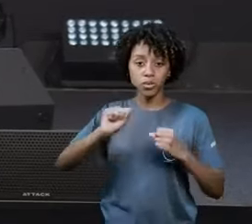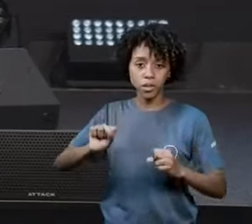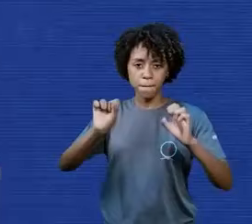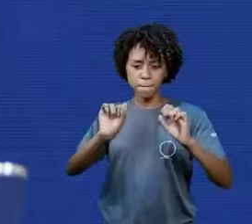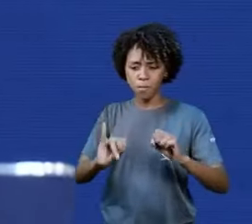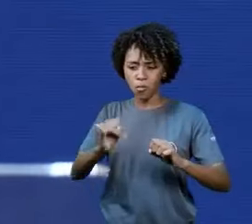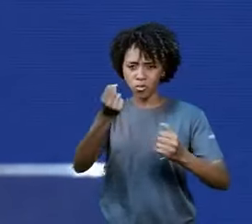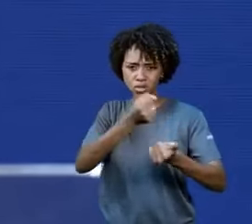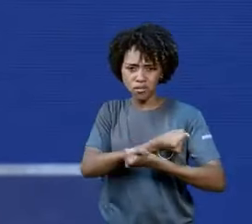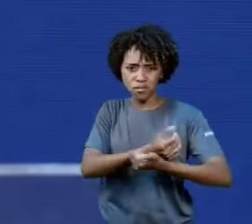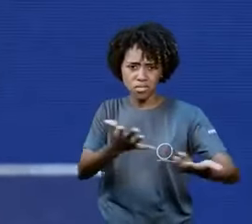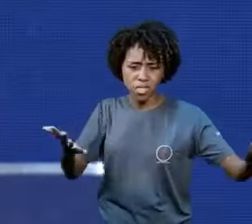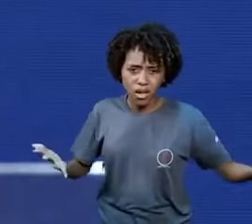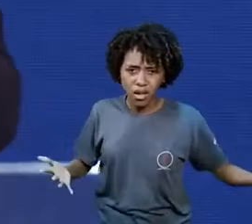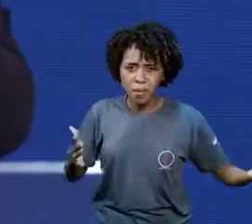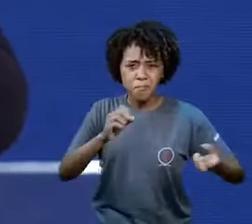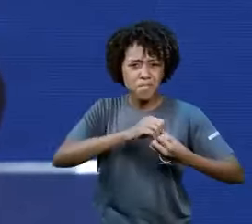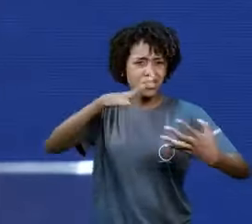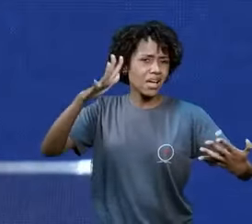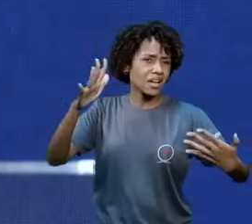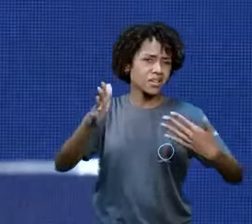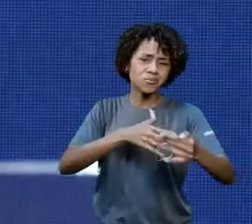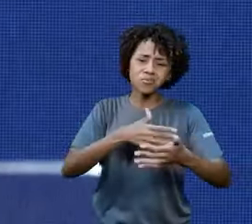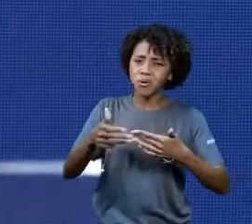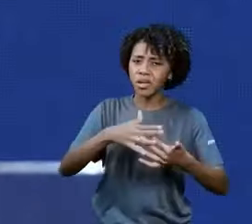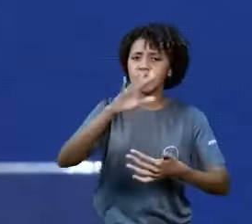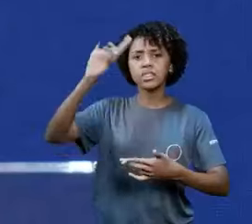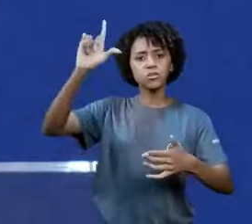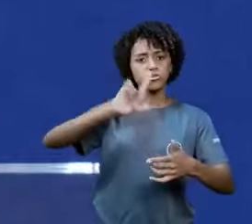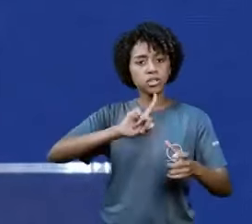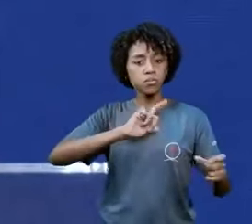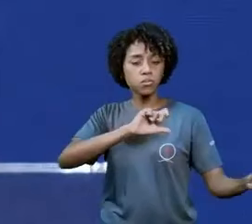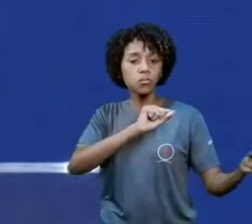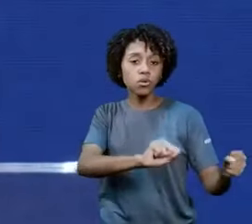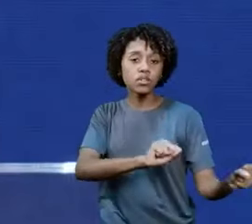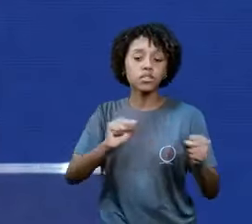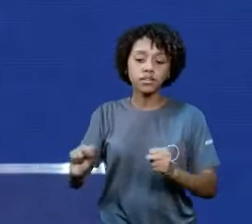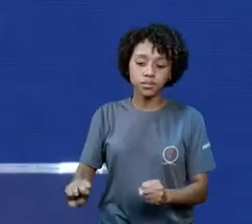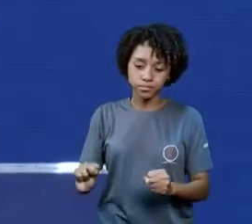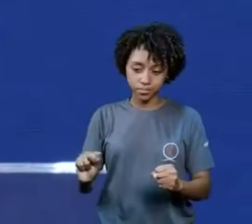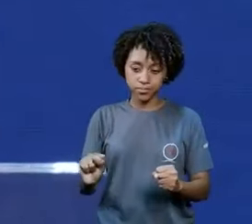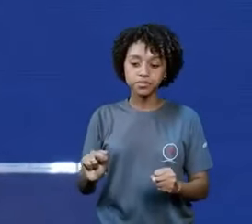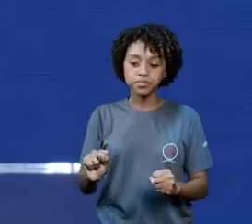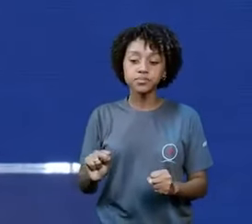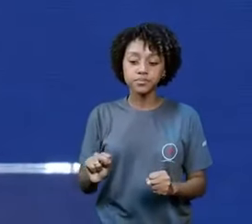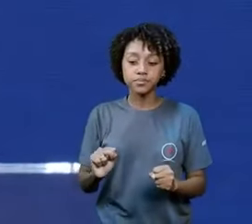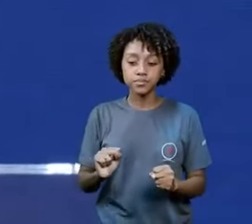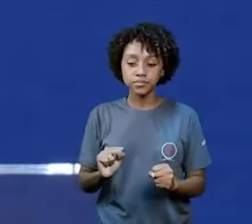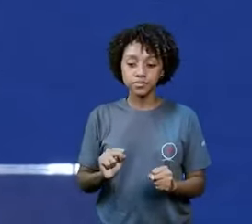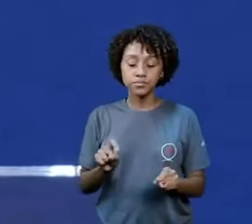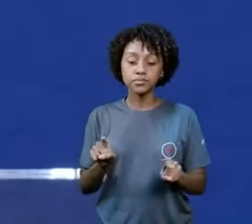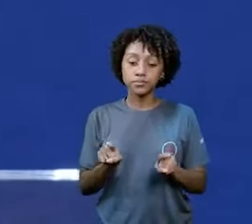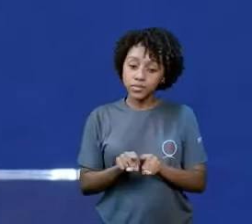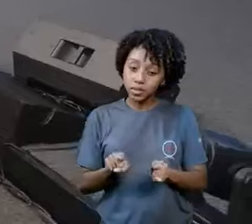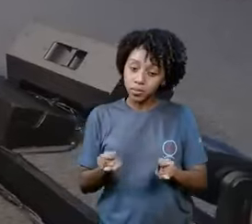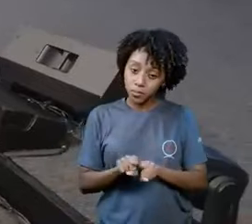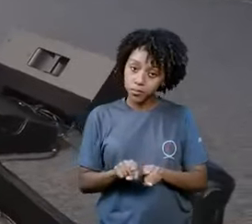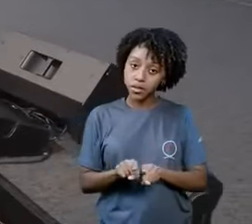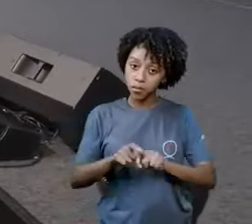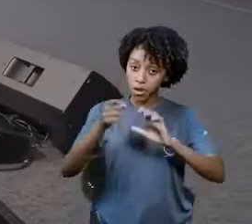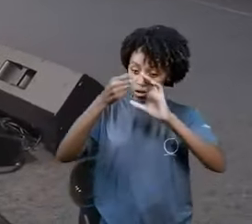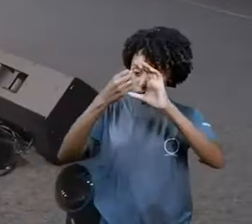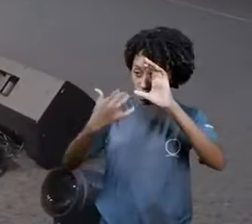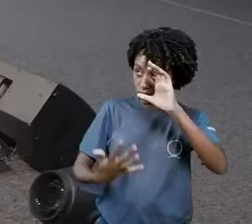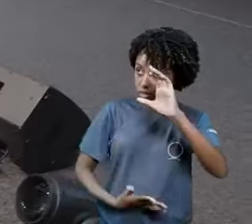operar qualquer Milagre para trazer qualquer resposta esse também é essa também é uma